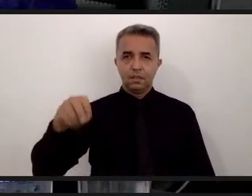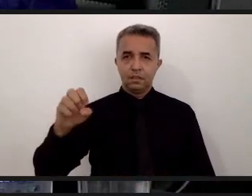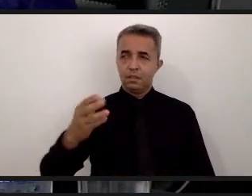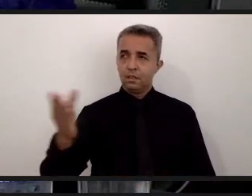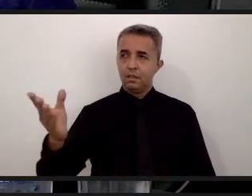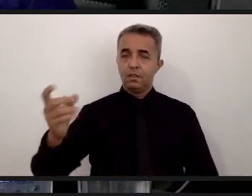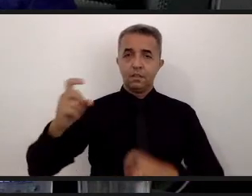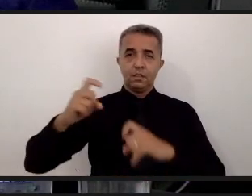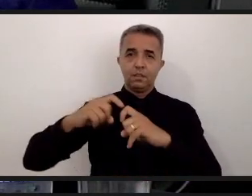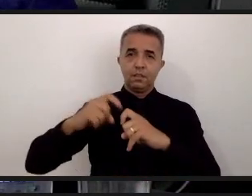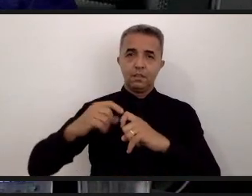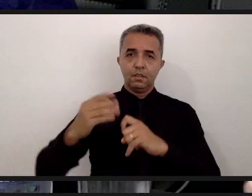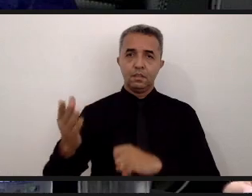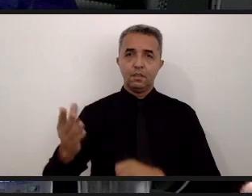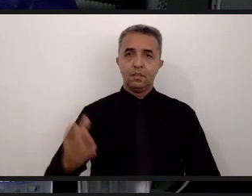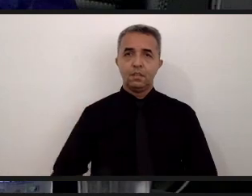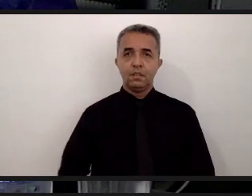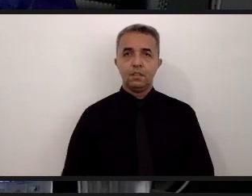médica,